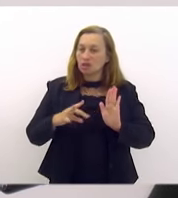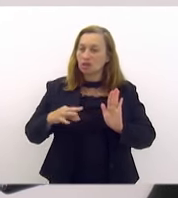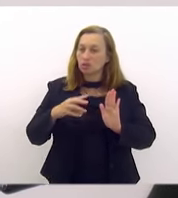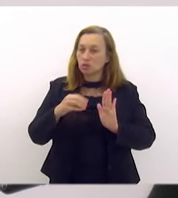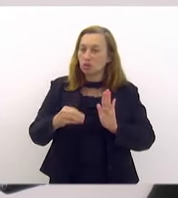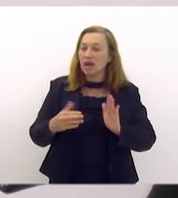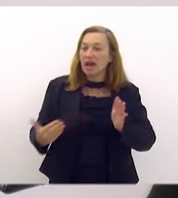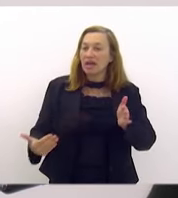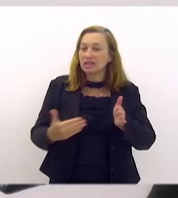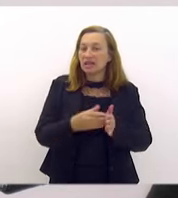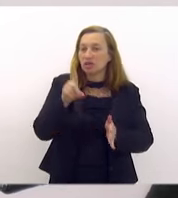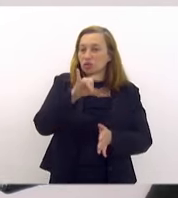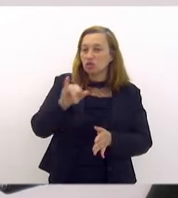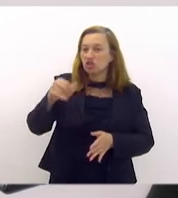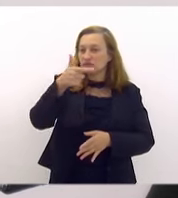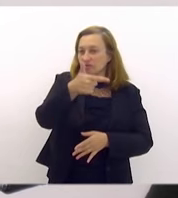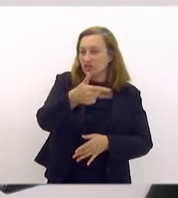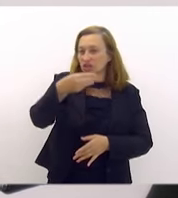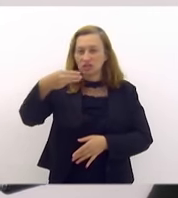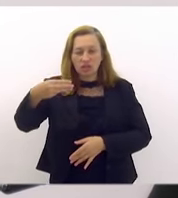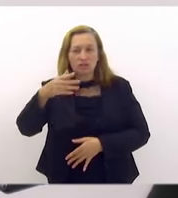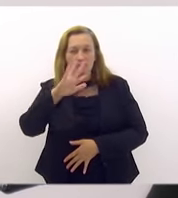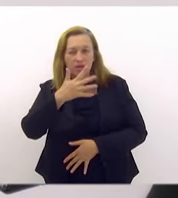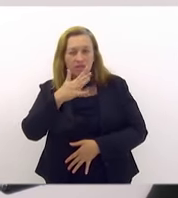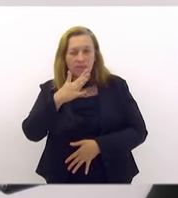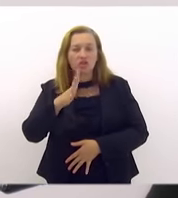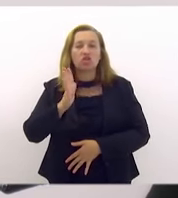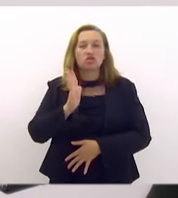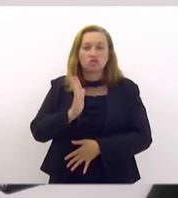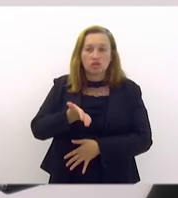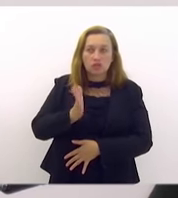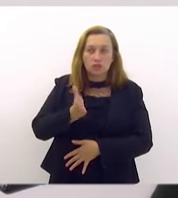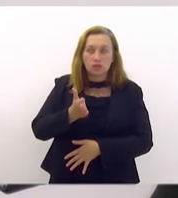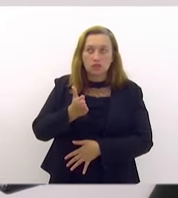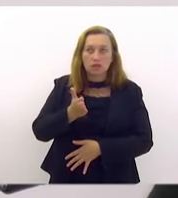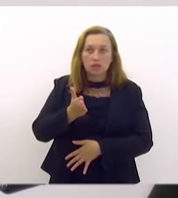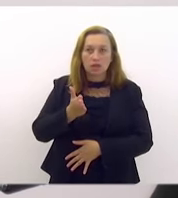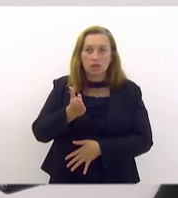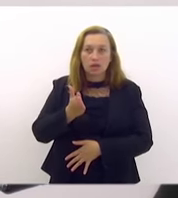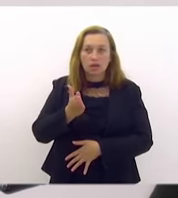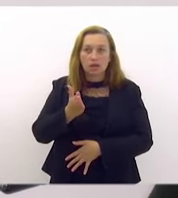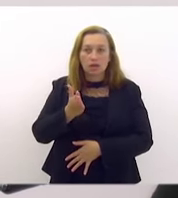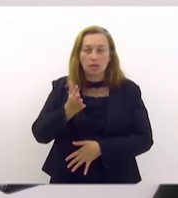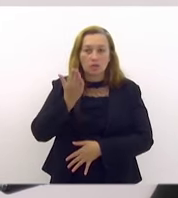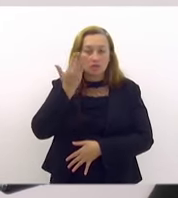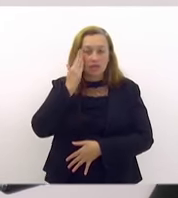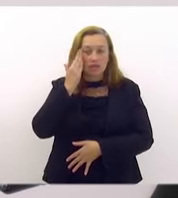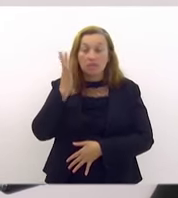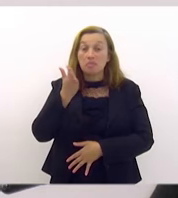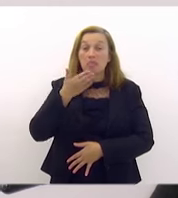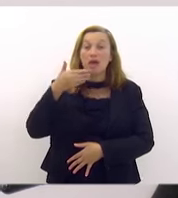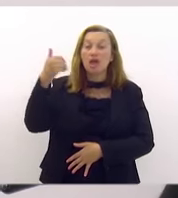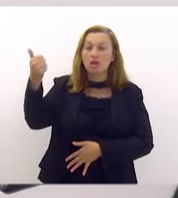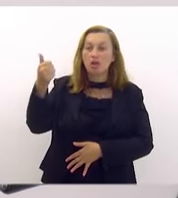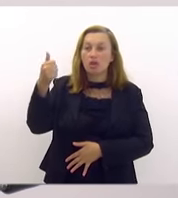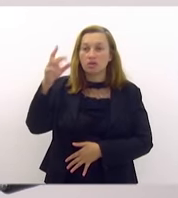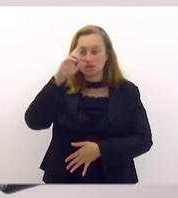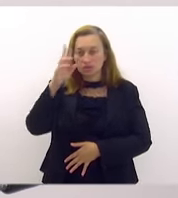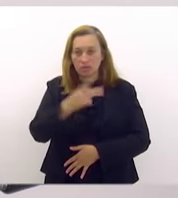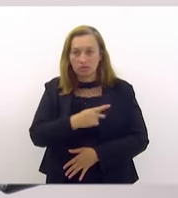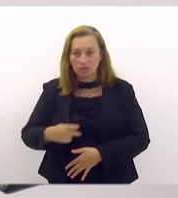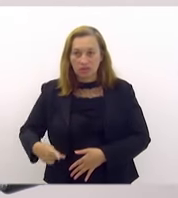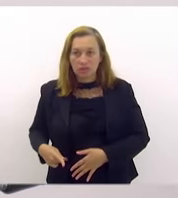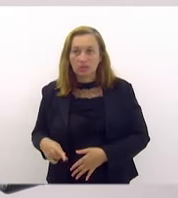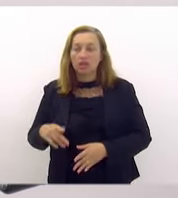23 aproximadamente eu já teria uma noção mais precisa senhora Presidente E aí